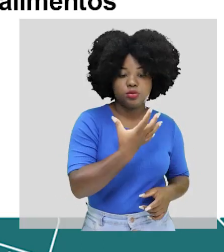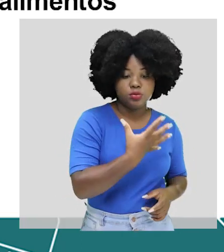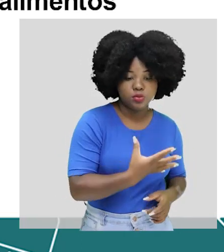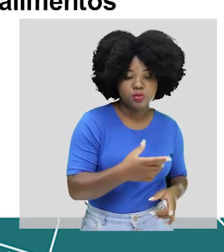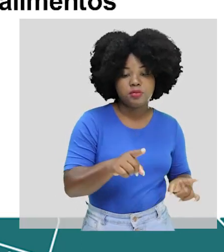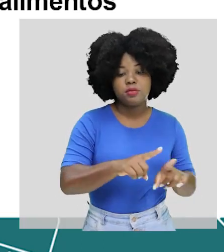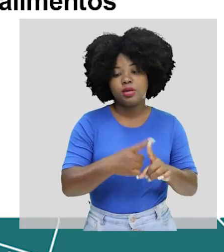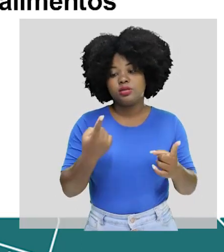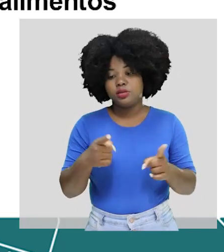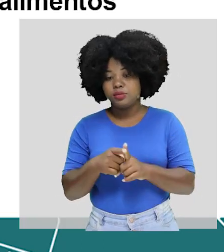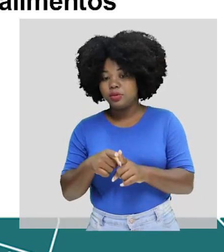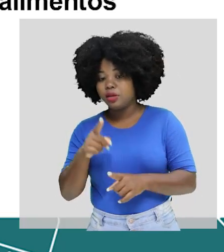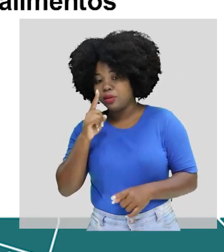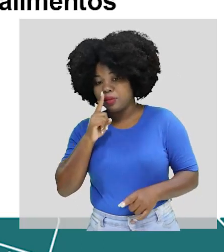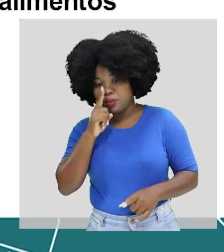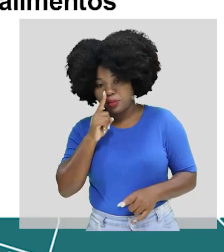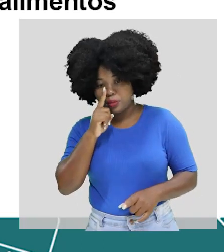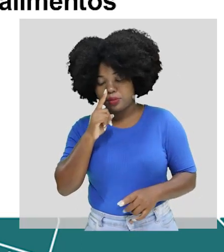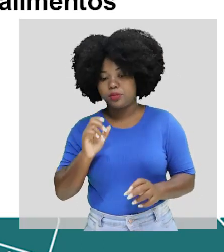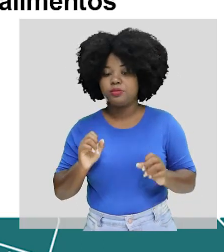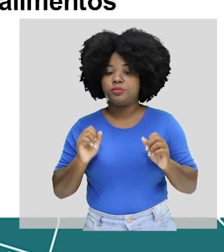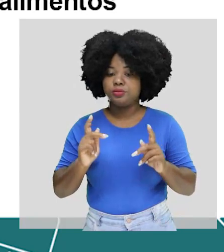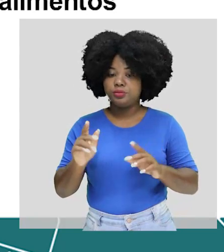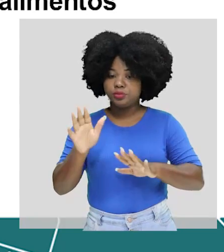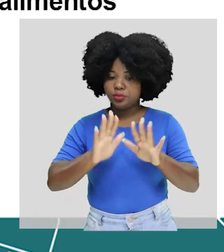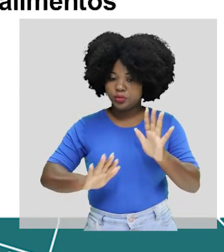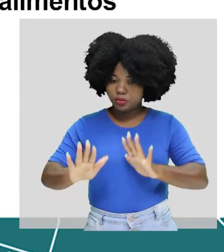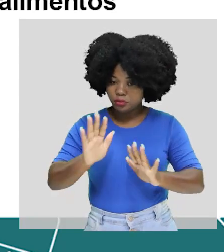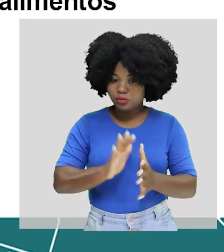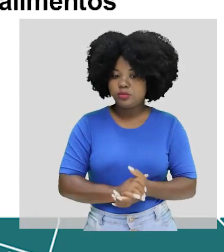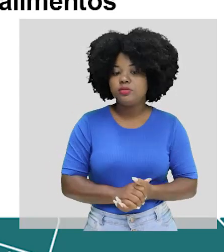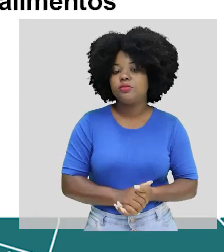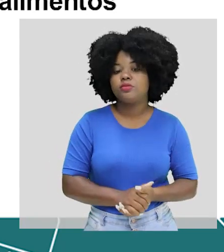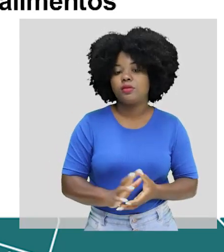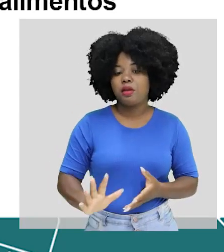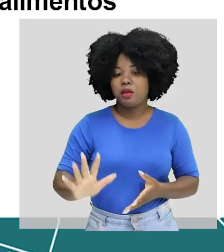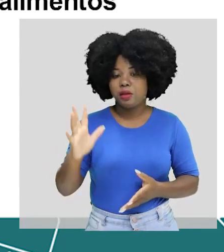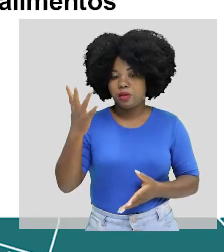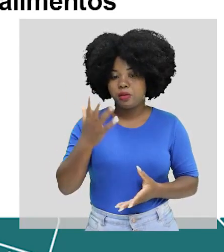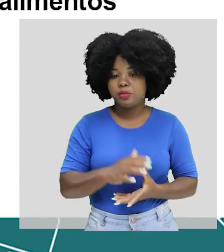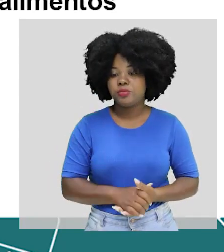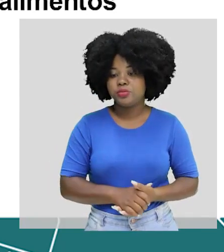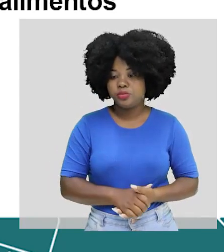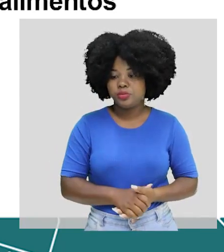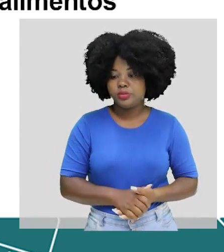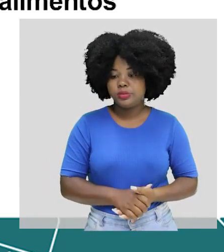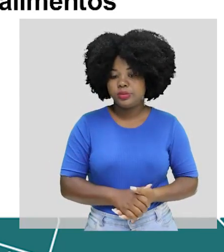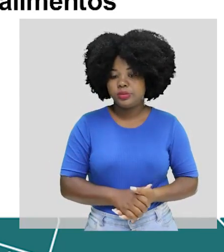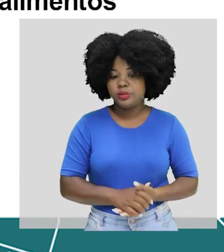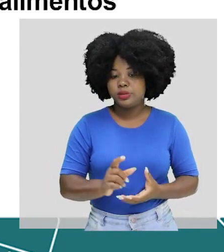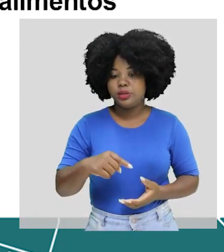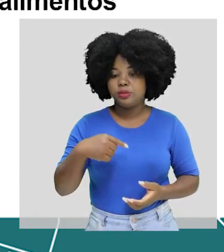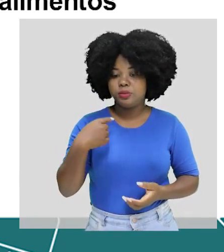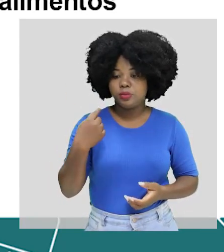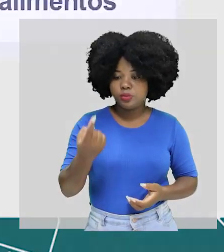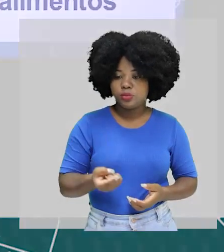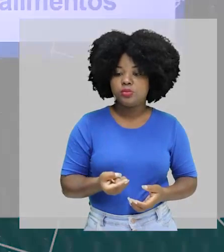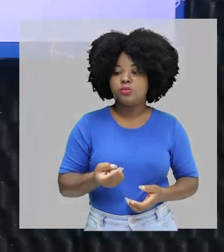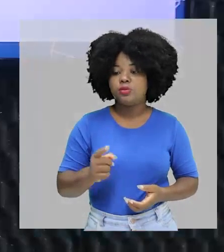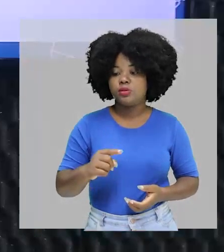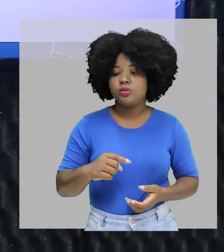benefícios, mas também existem alguns efeitos do uso da radioterapia, ou seja, do uso da